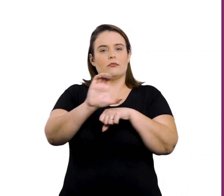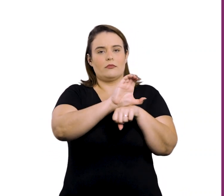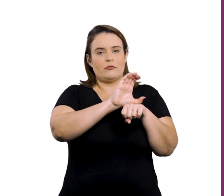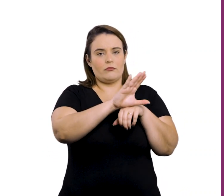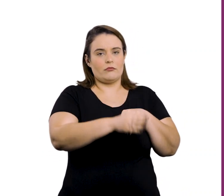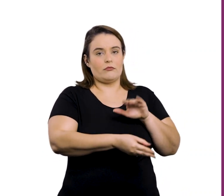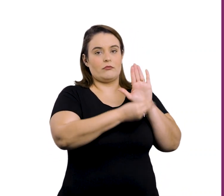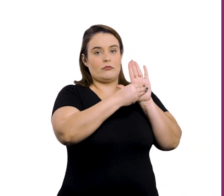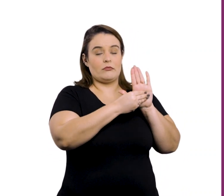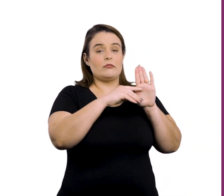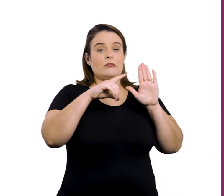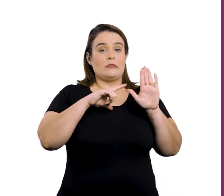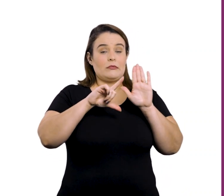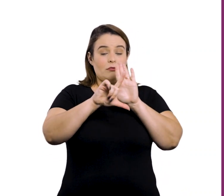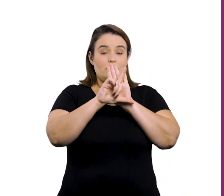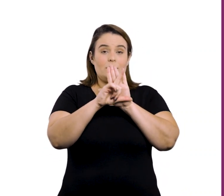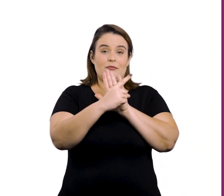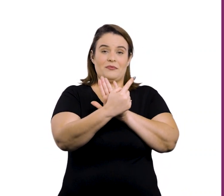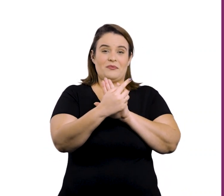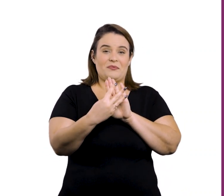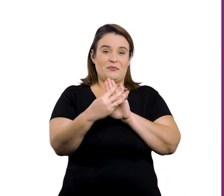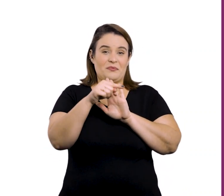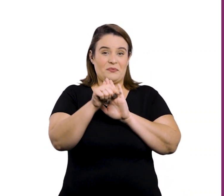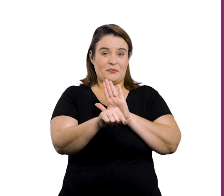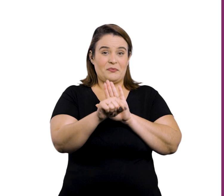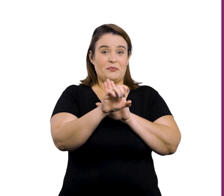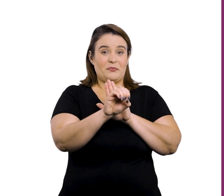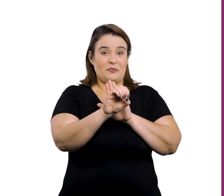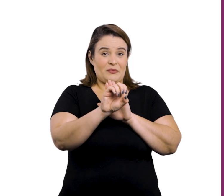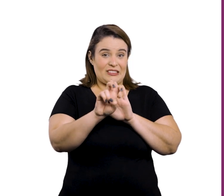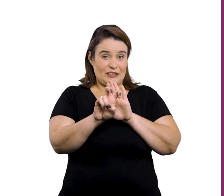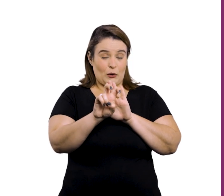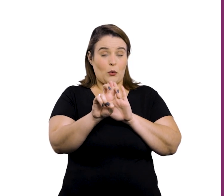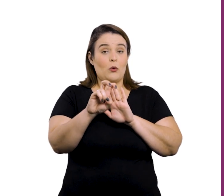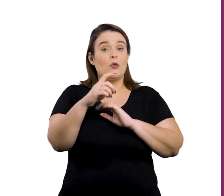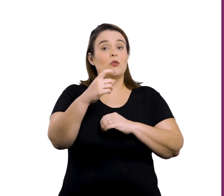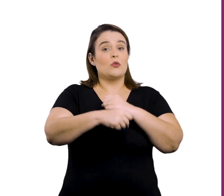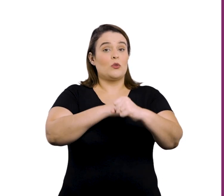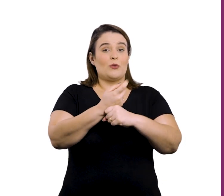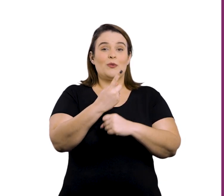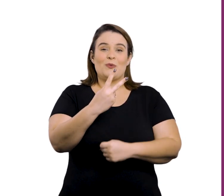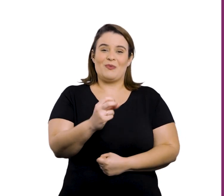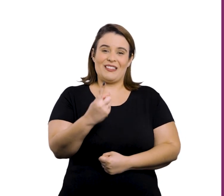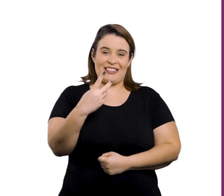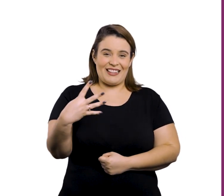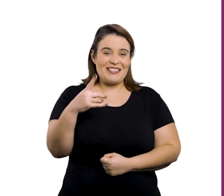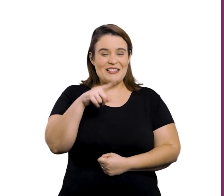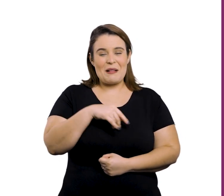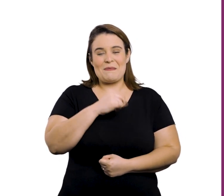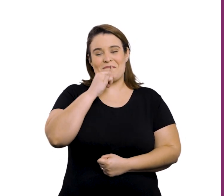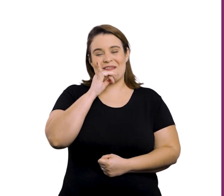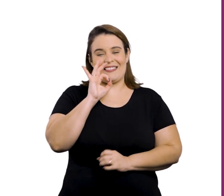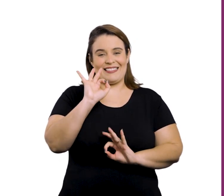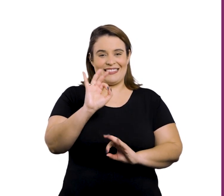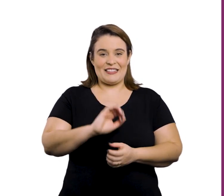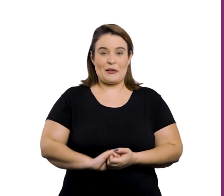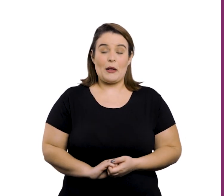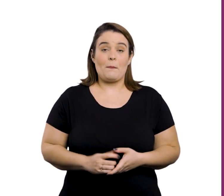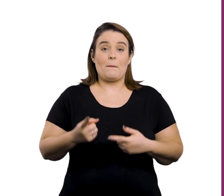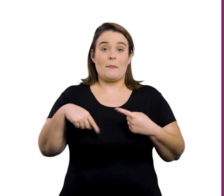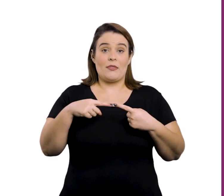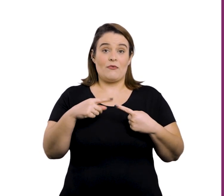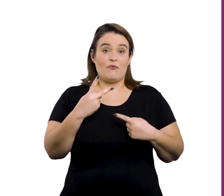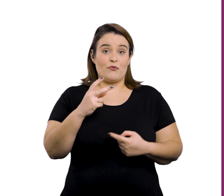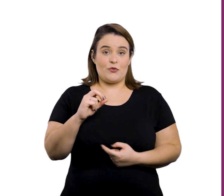está demandado pela Constituição e está previsto pela Lei 13.005 de 2014, é o maior exemplo. A